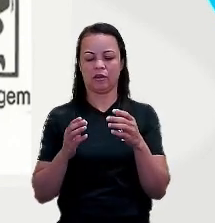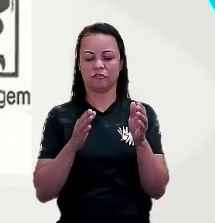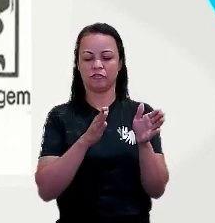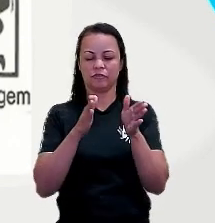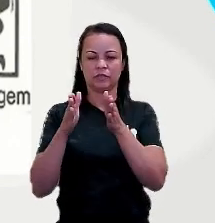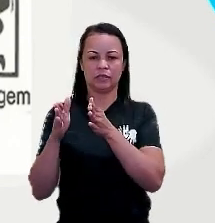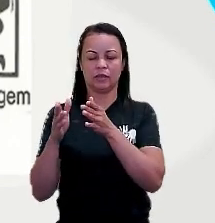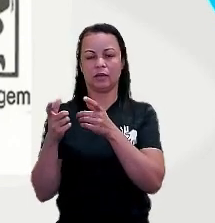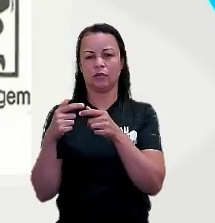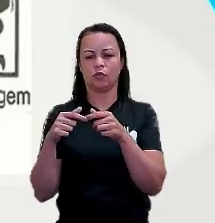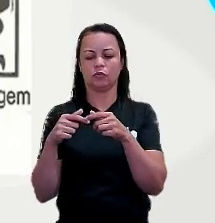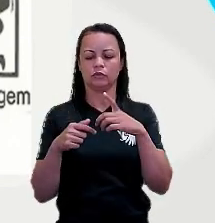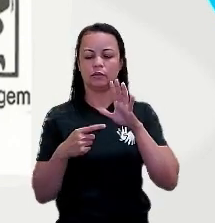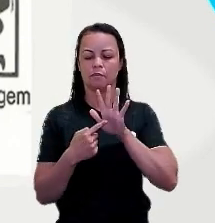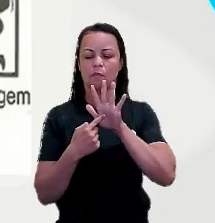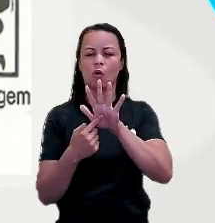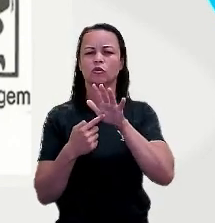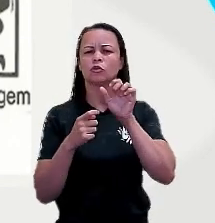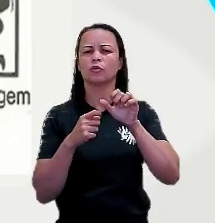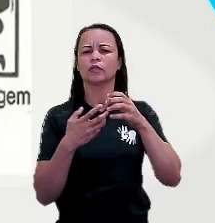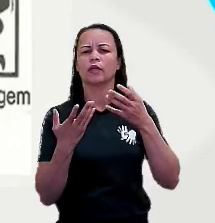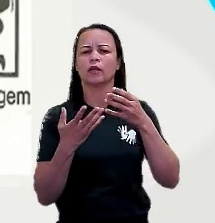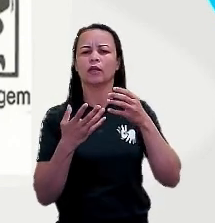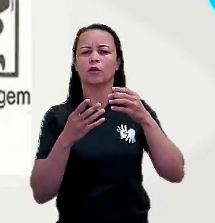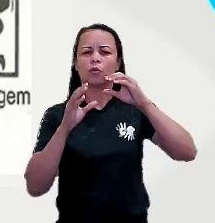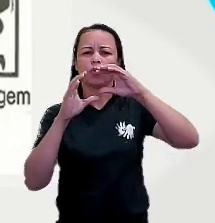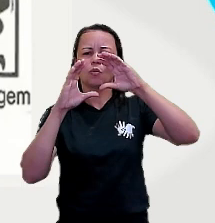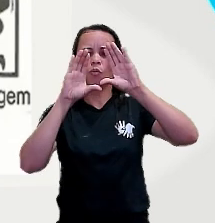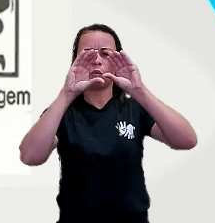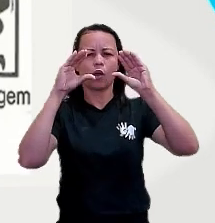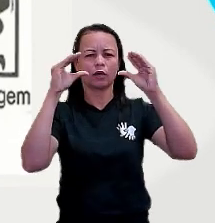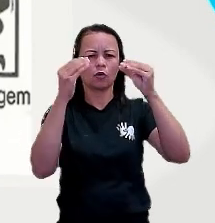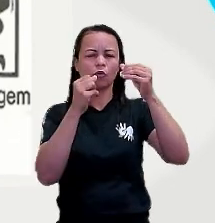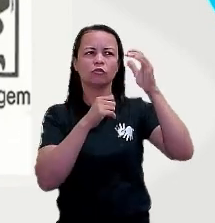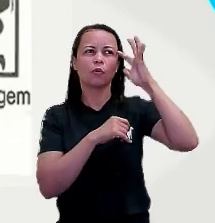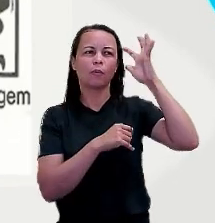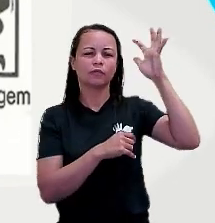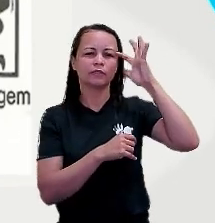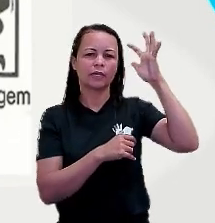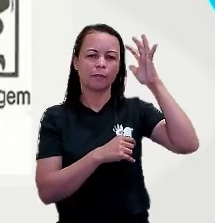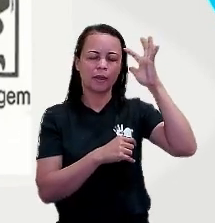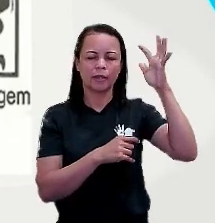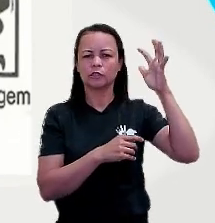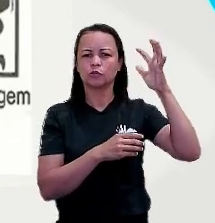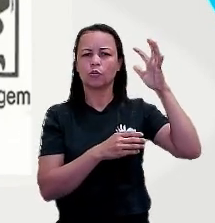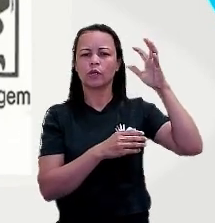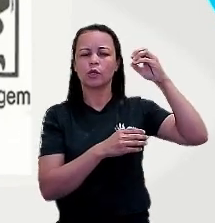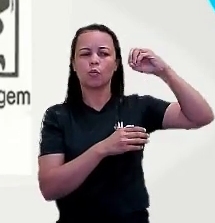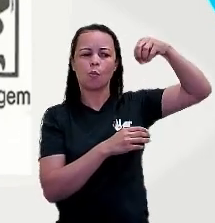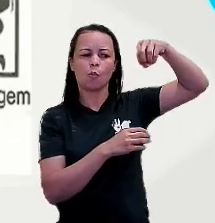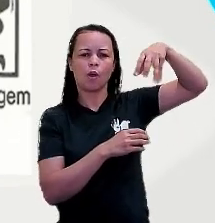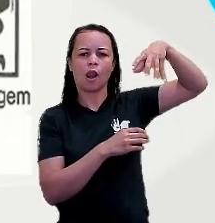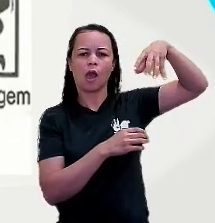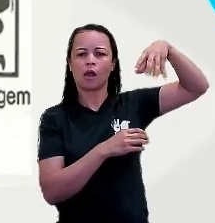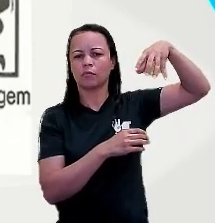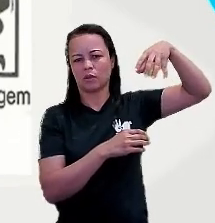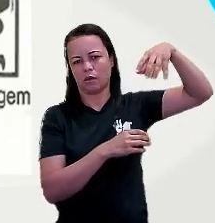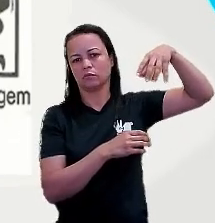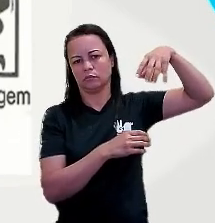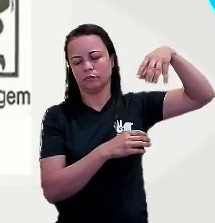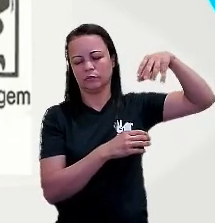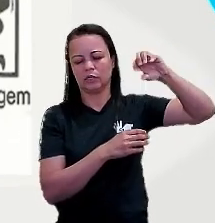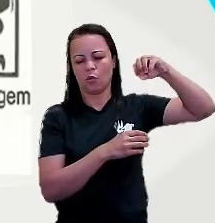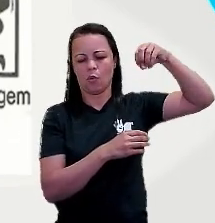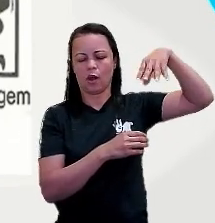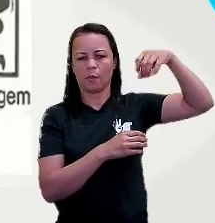de cima, onde mostra uma nuvem, um pensamento e mostra uma lâmpada. A lâmpada dá